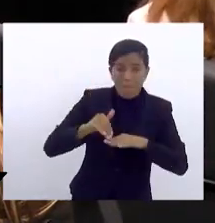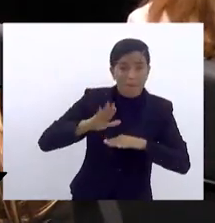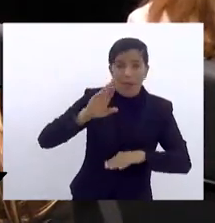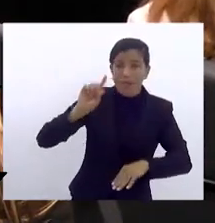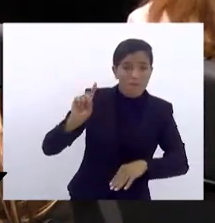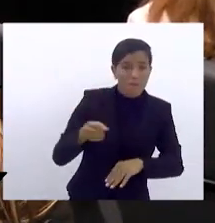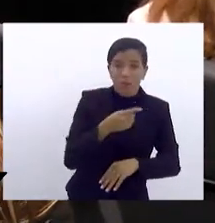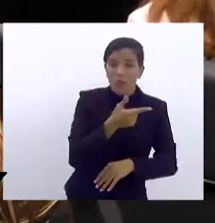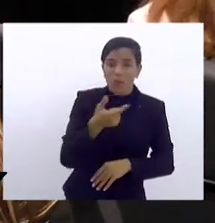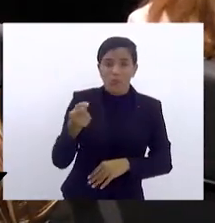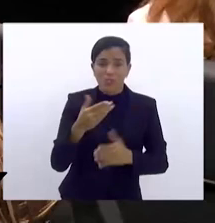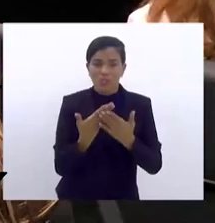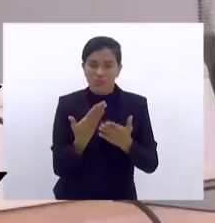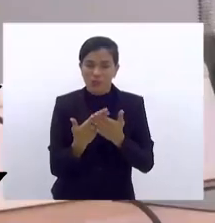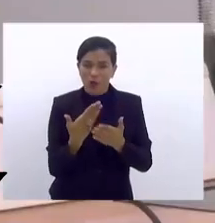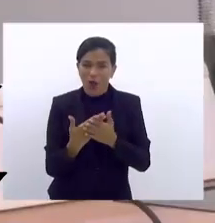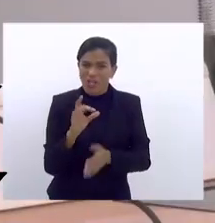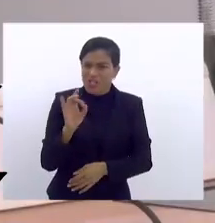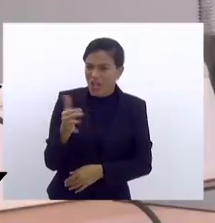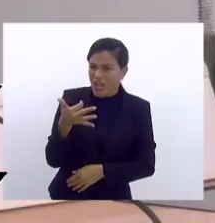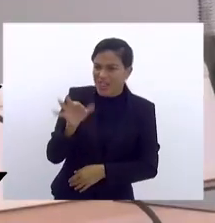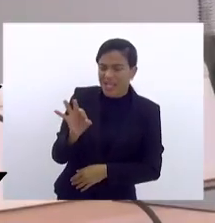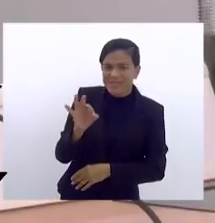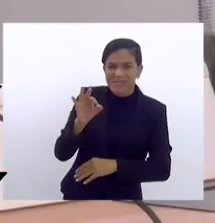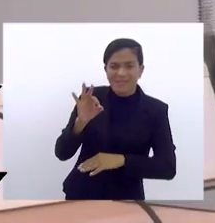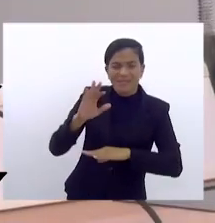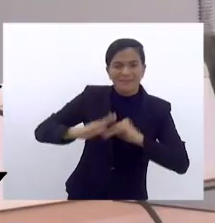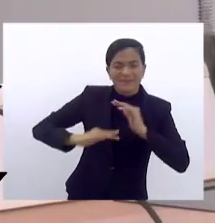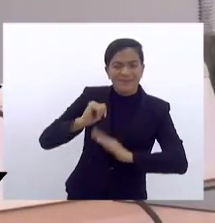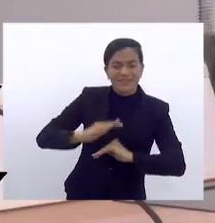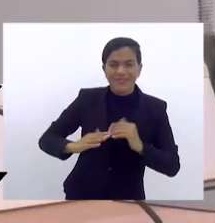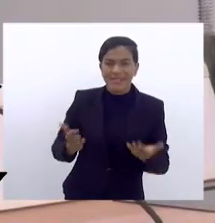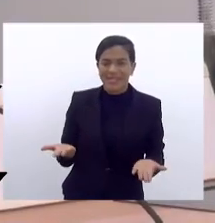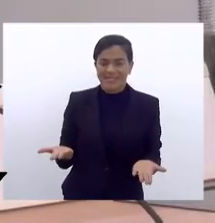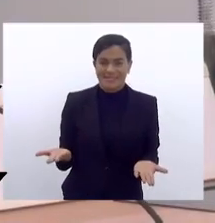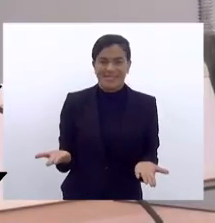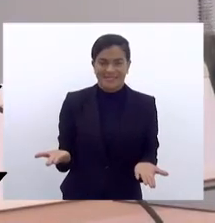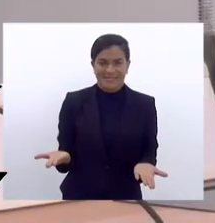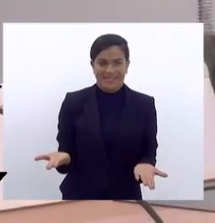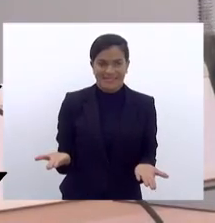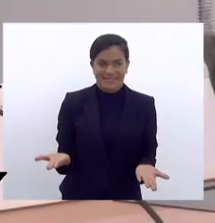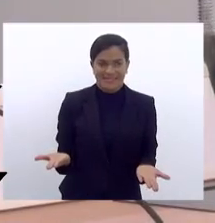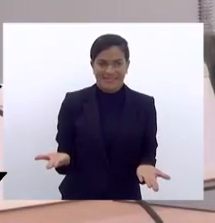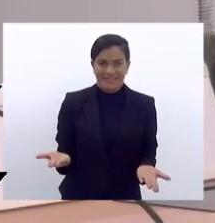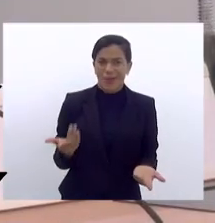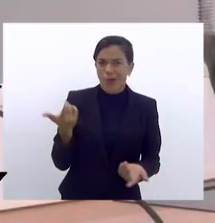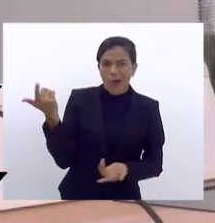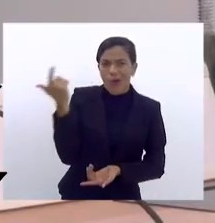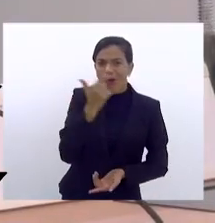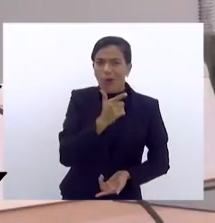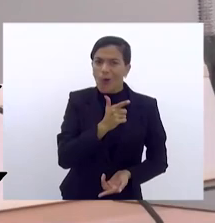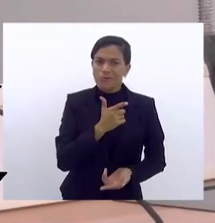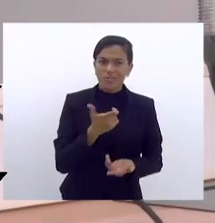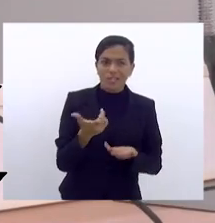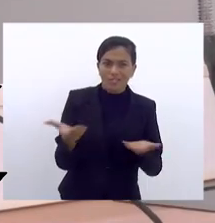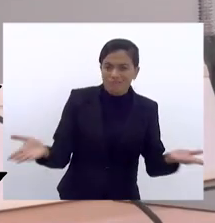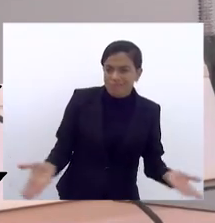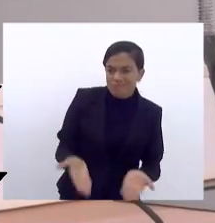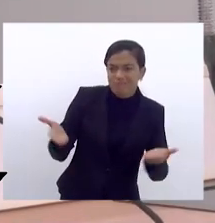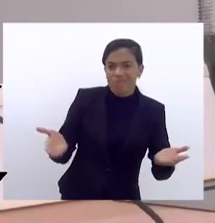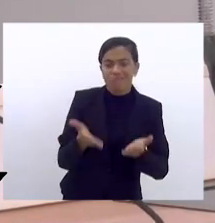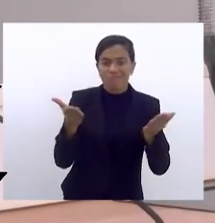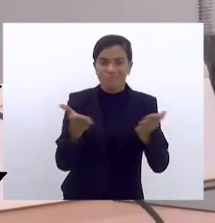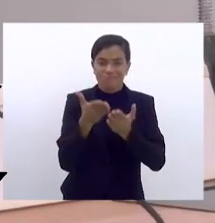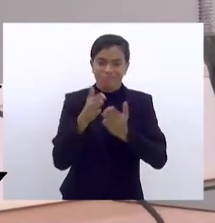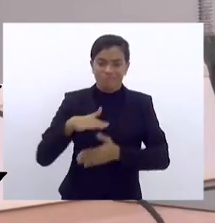.200 escolas como é que apenas 10 profissionais vão conseguir promover esses espaços protetivos e seguros que